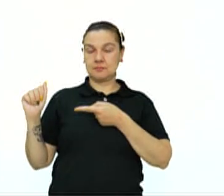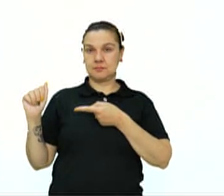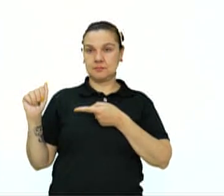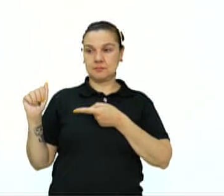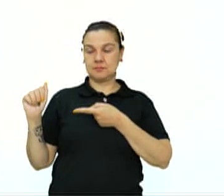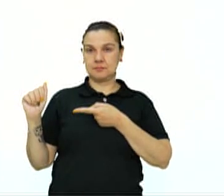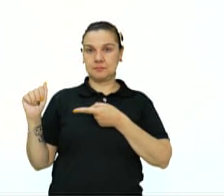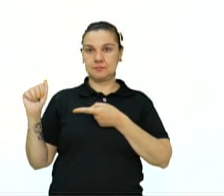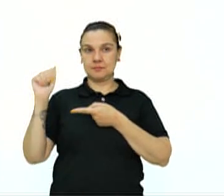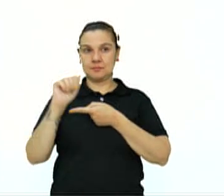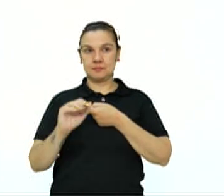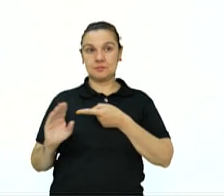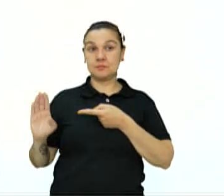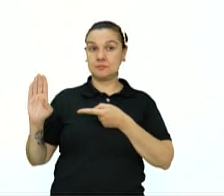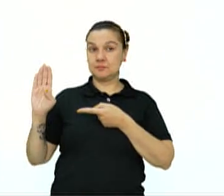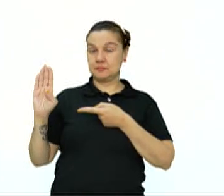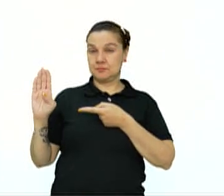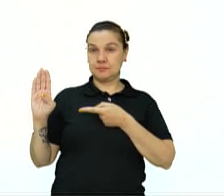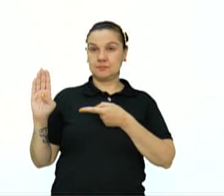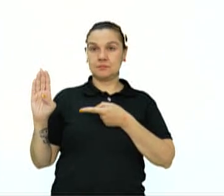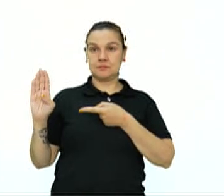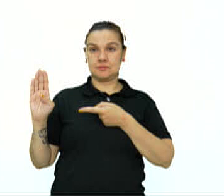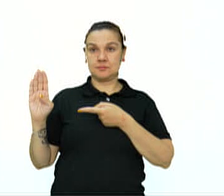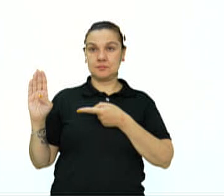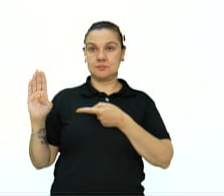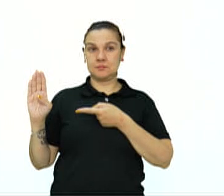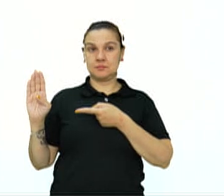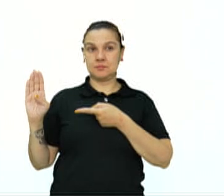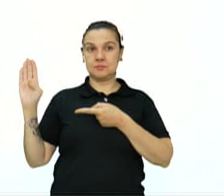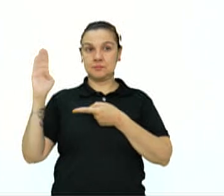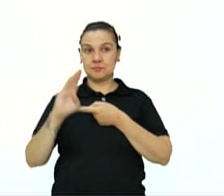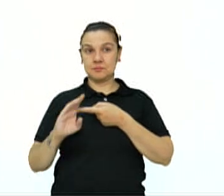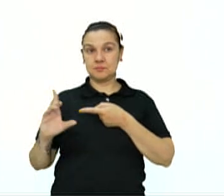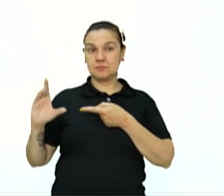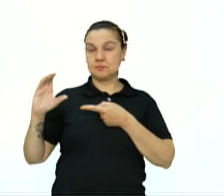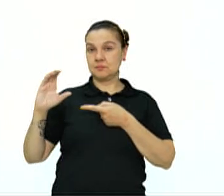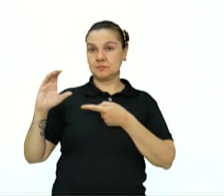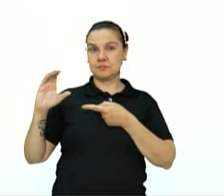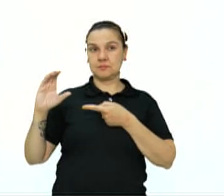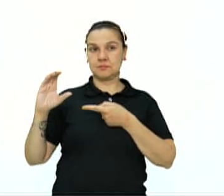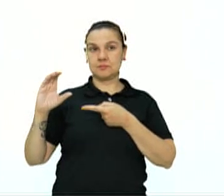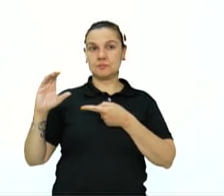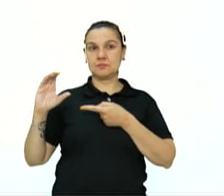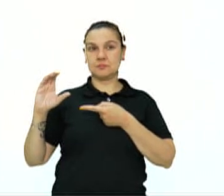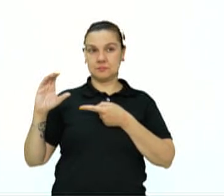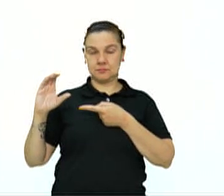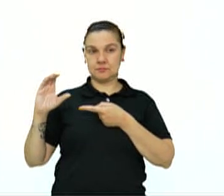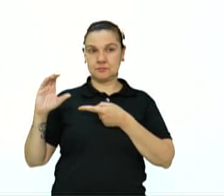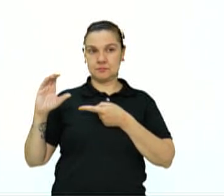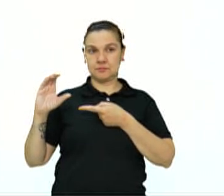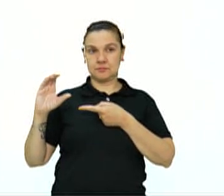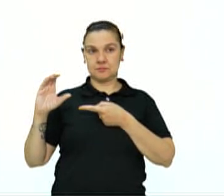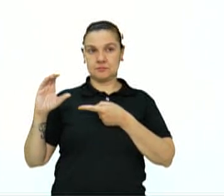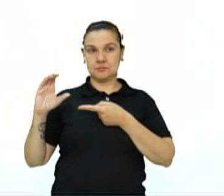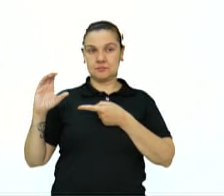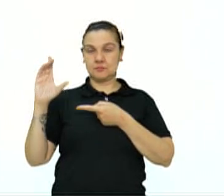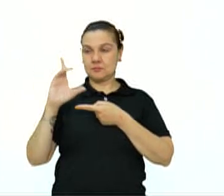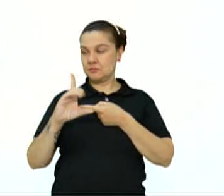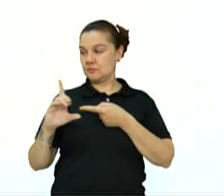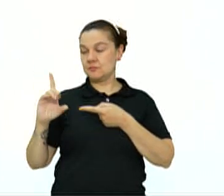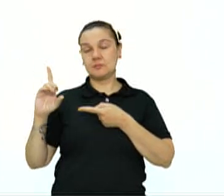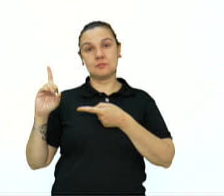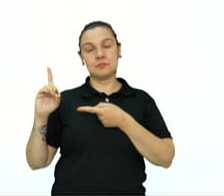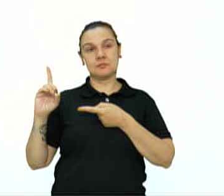o Lamarck e o Darwin? Alternativa B, foi o Lamarck e o Mendel? Alternativa C, foi Darwin e o Wallace?